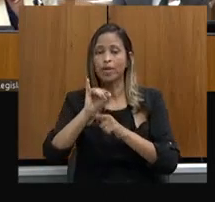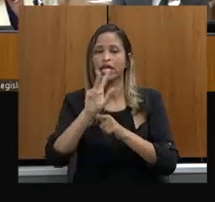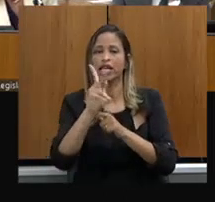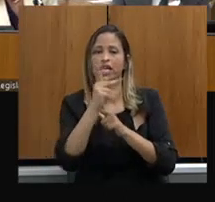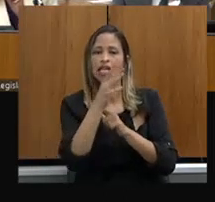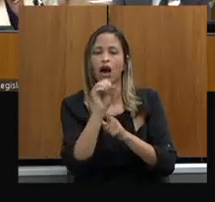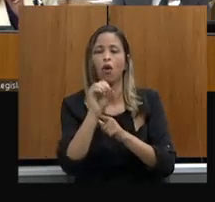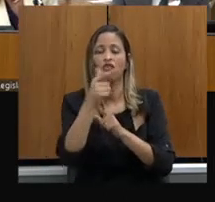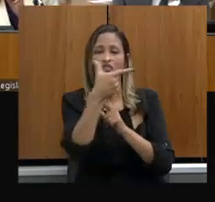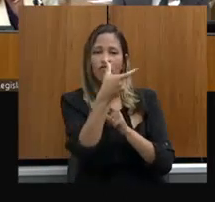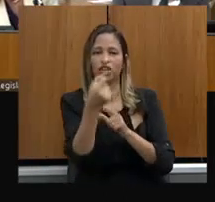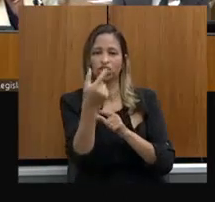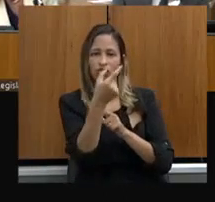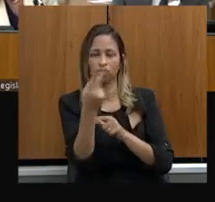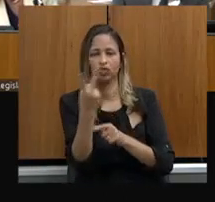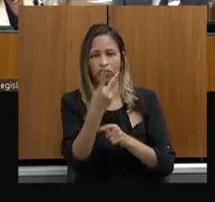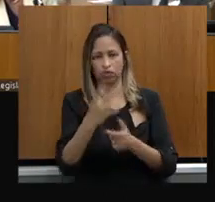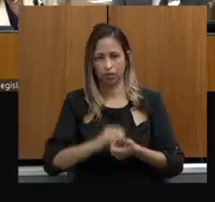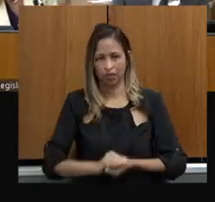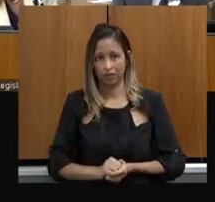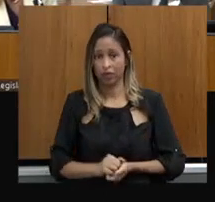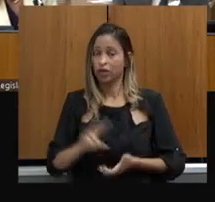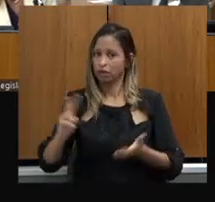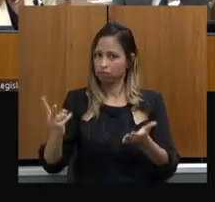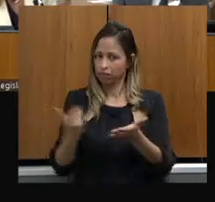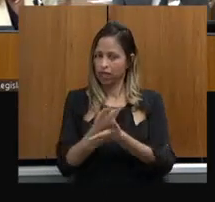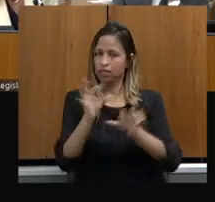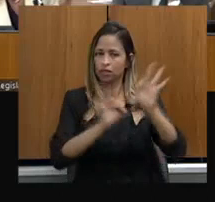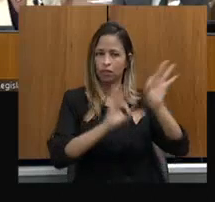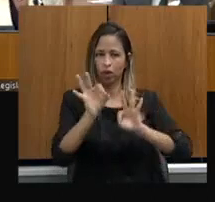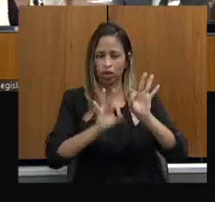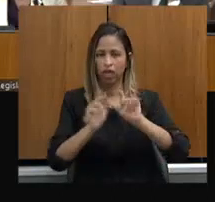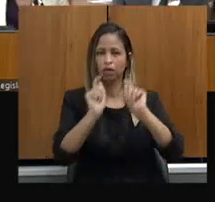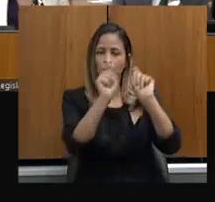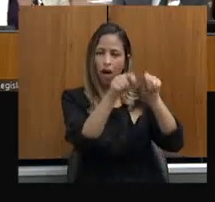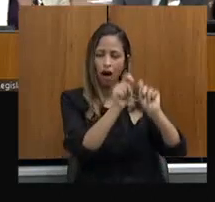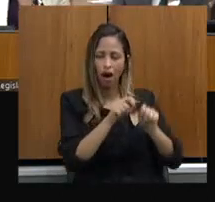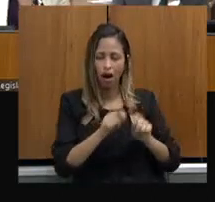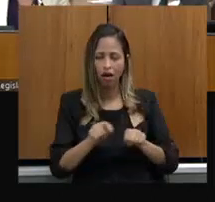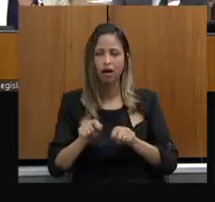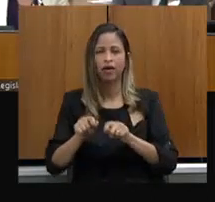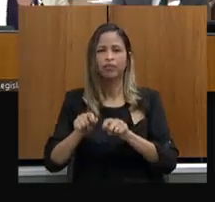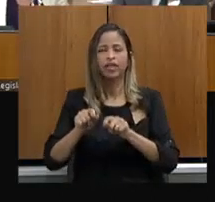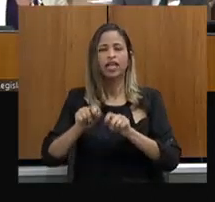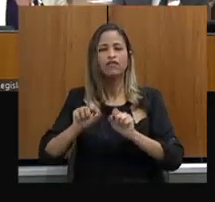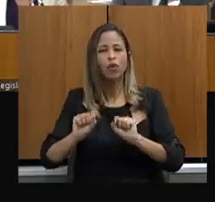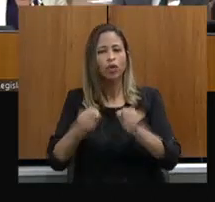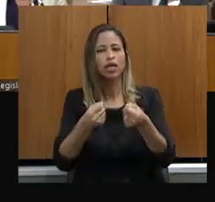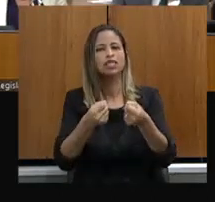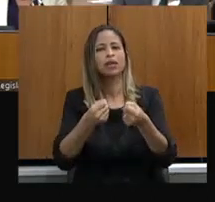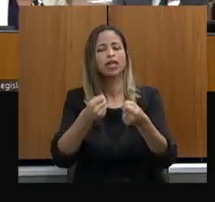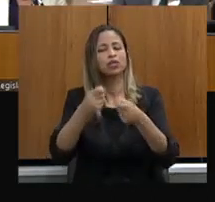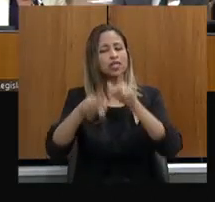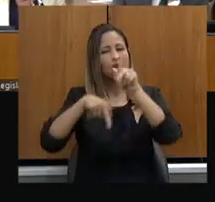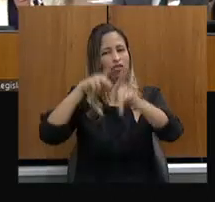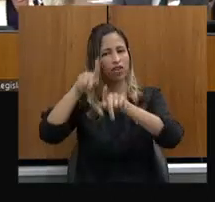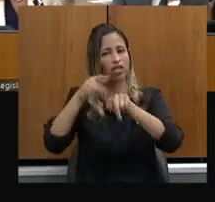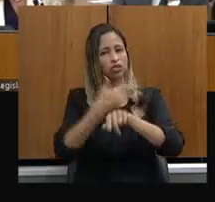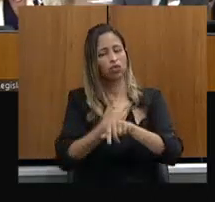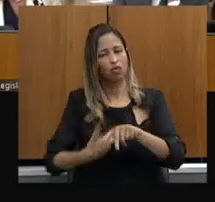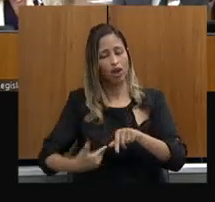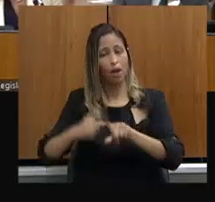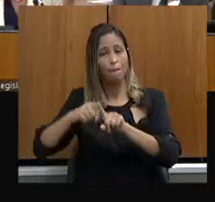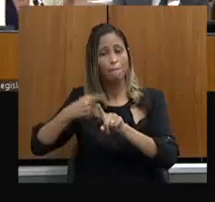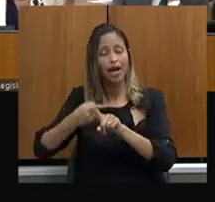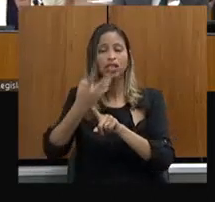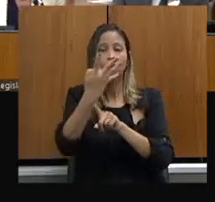2021 e 2022 no que tange aos projetos de mobilidade e fortalecimento de serviços públicos nós temos